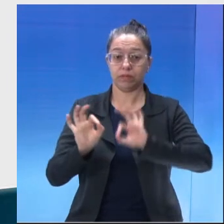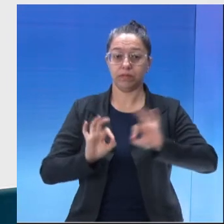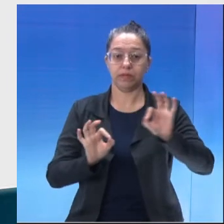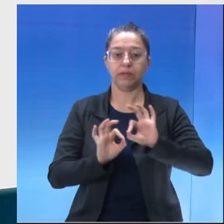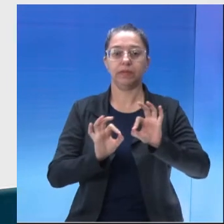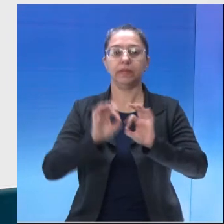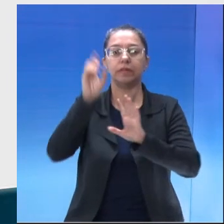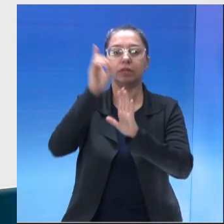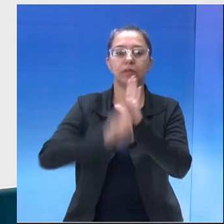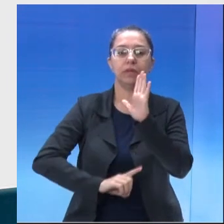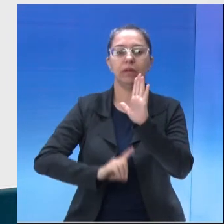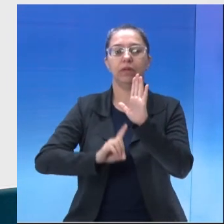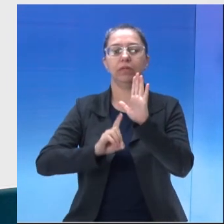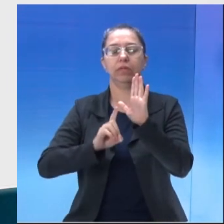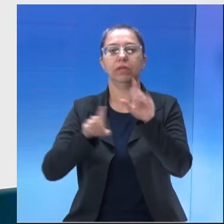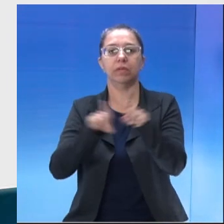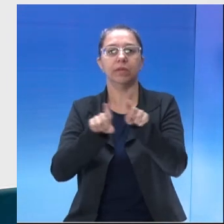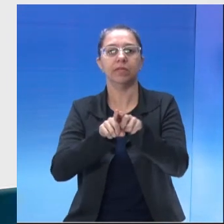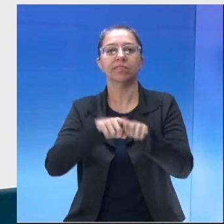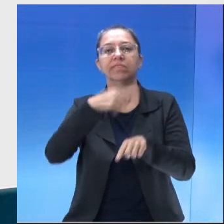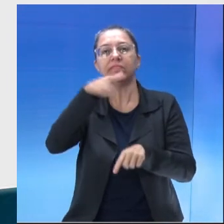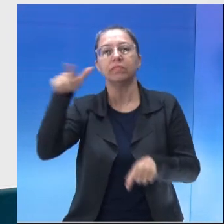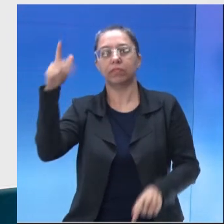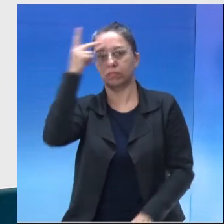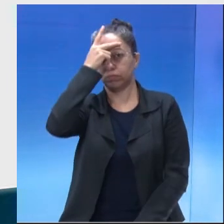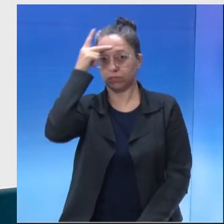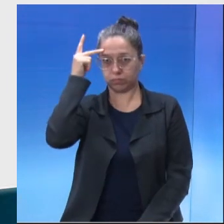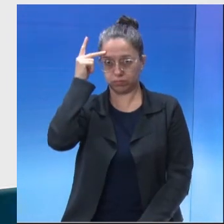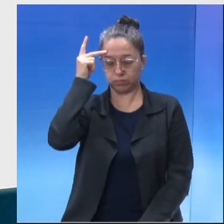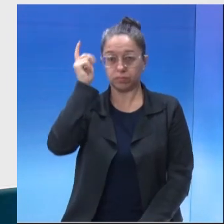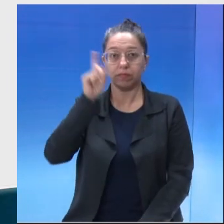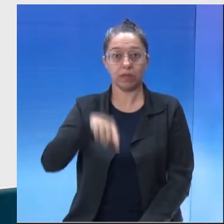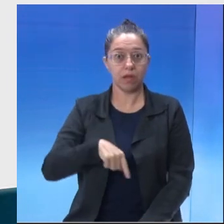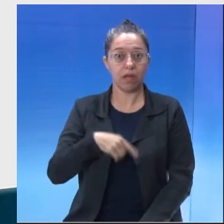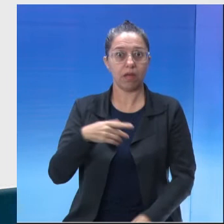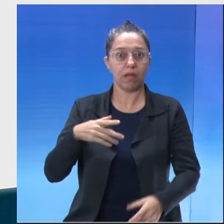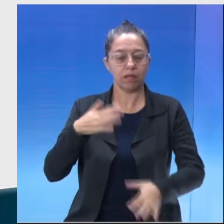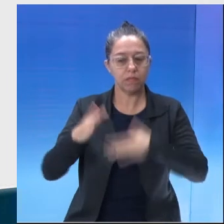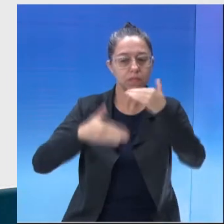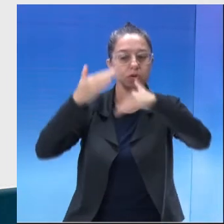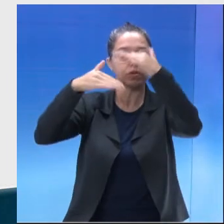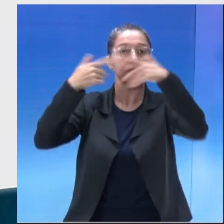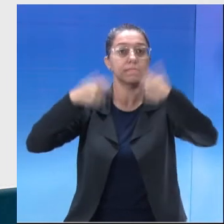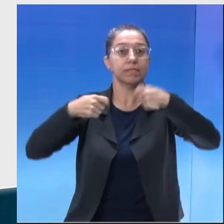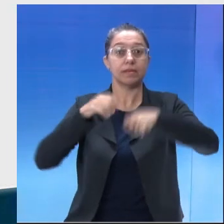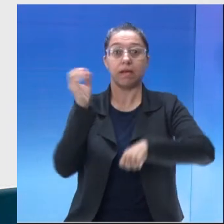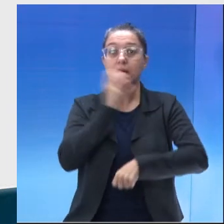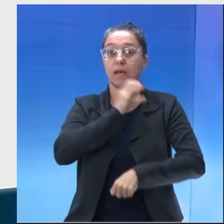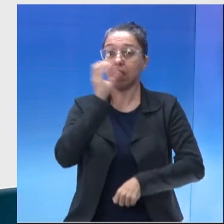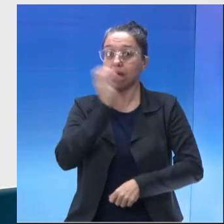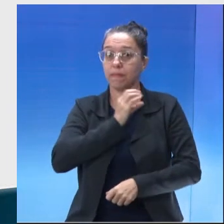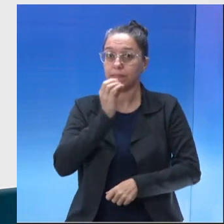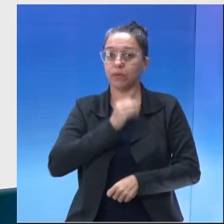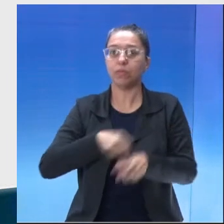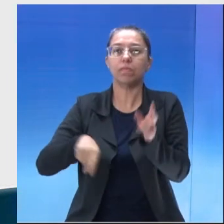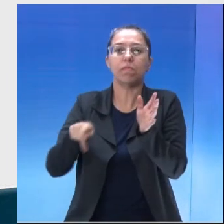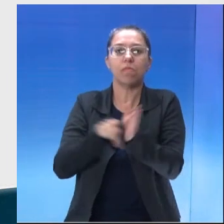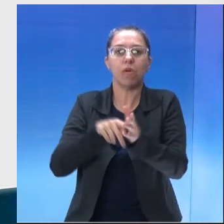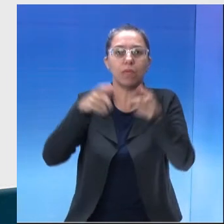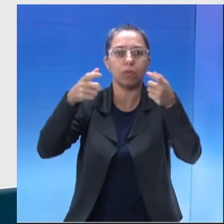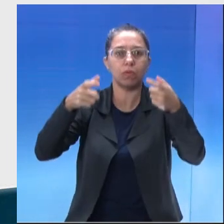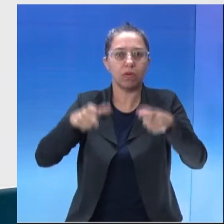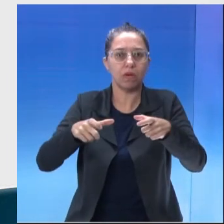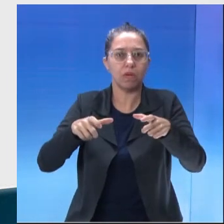todo o progresso. Segundo ela, esse processo precisa começar o quanto antes nas carteiras das